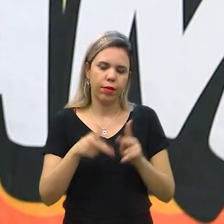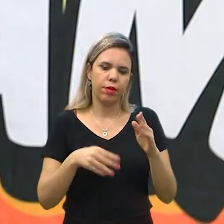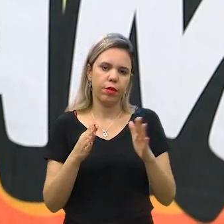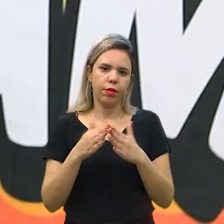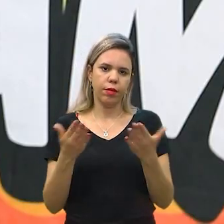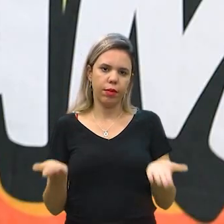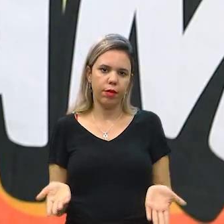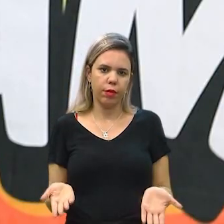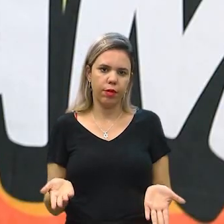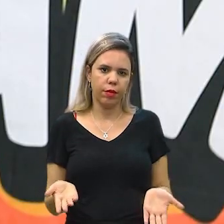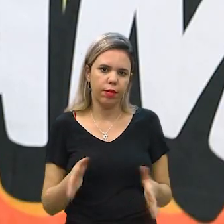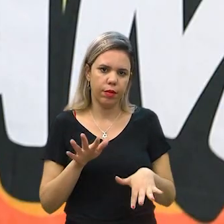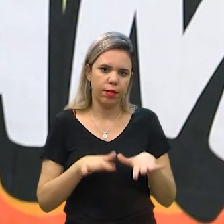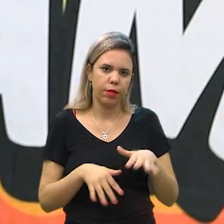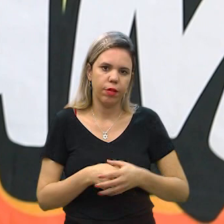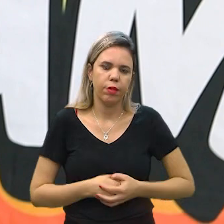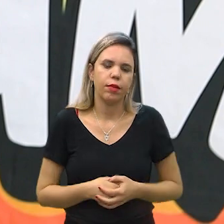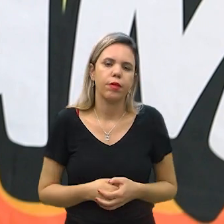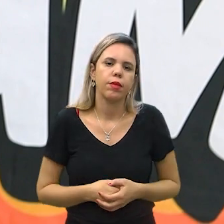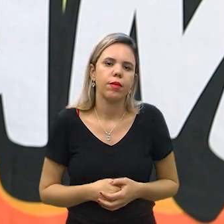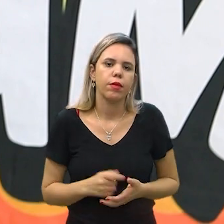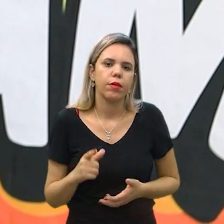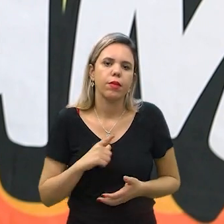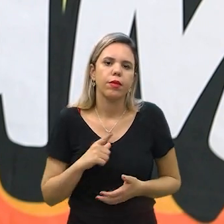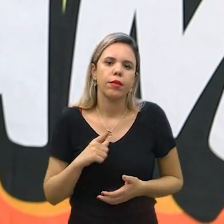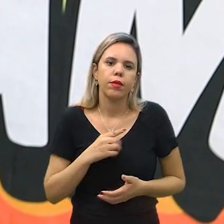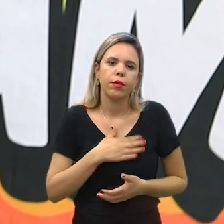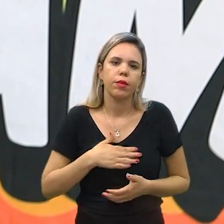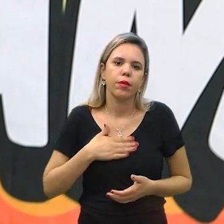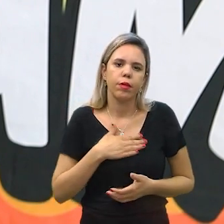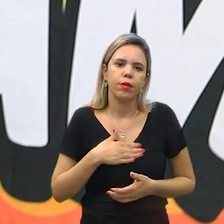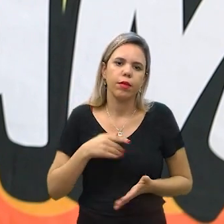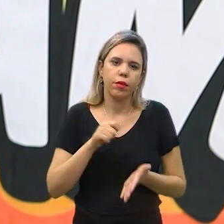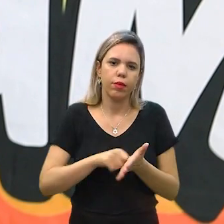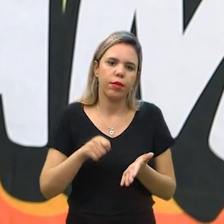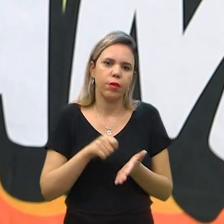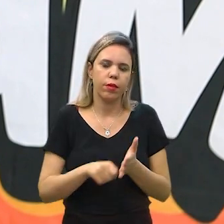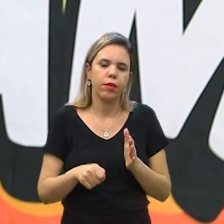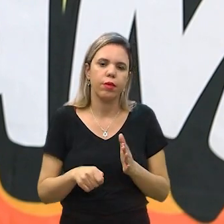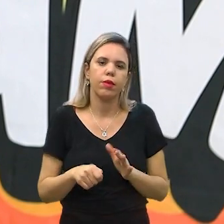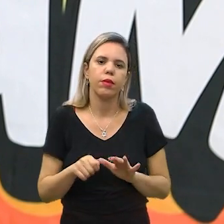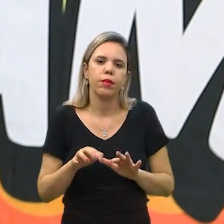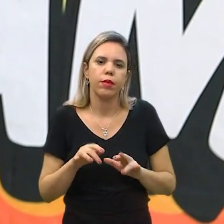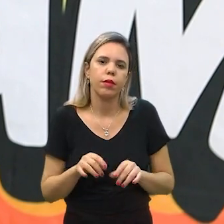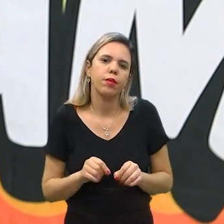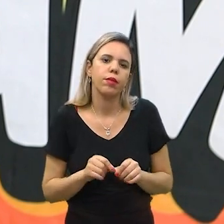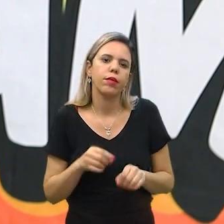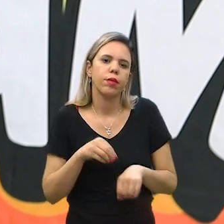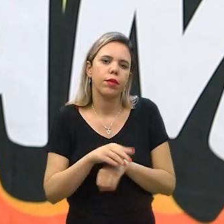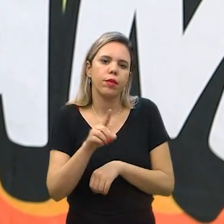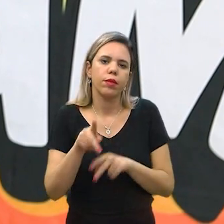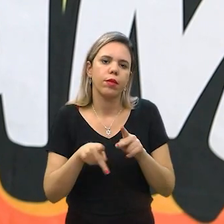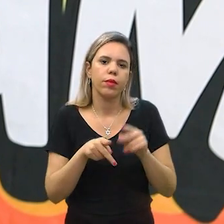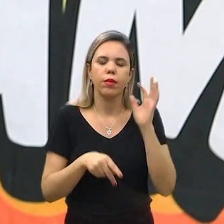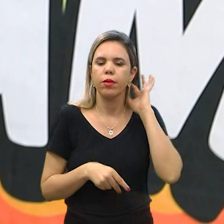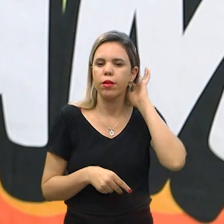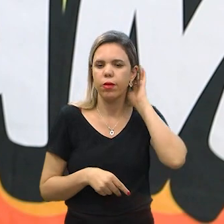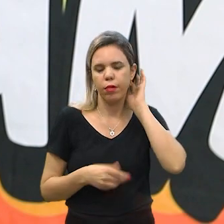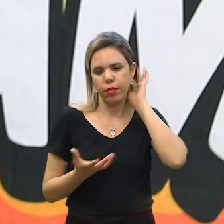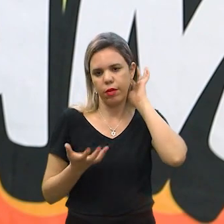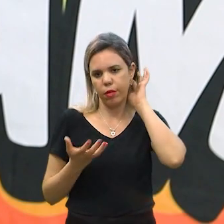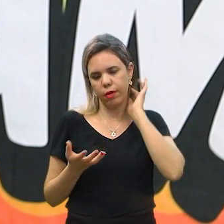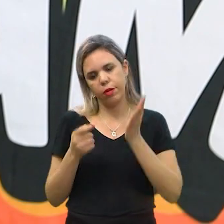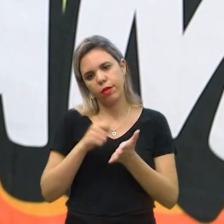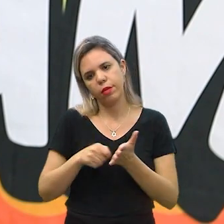Pessoal de casa, Fernanda, às vezes gosta de escrever também, né? Que dica você daria para